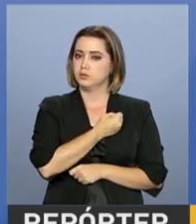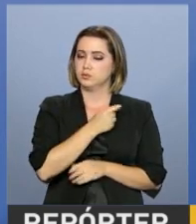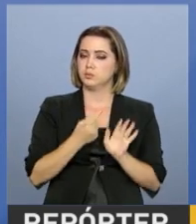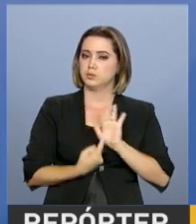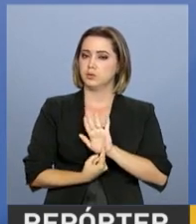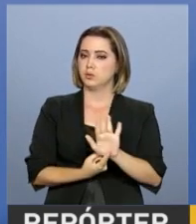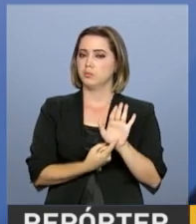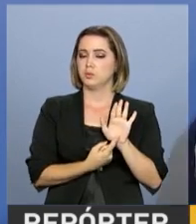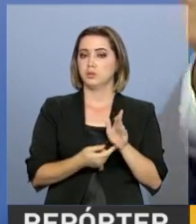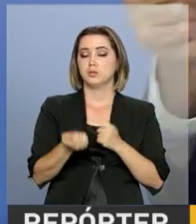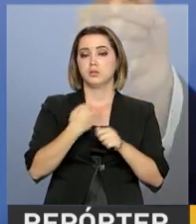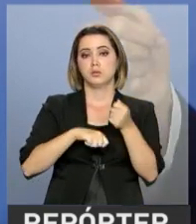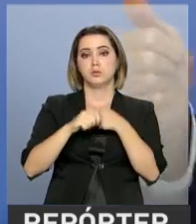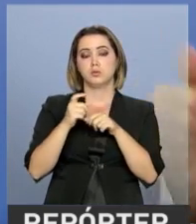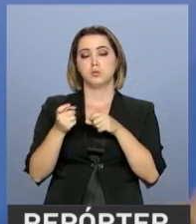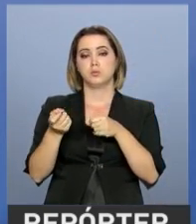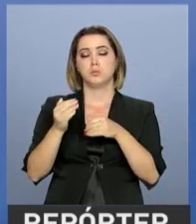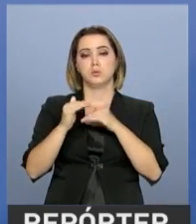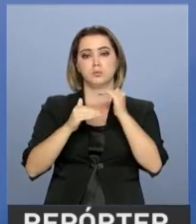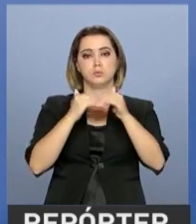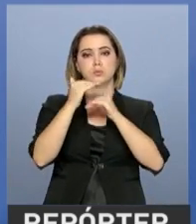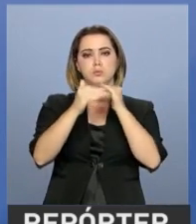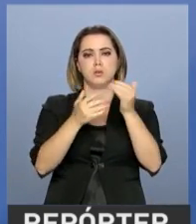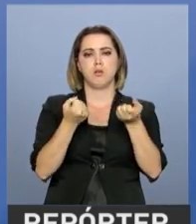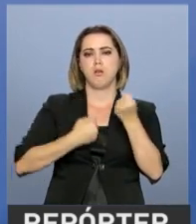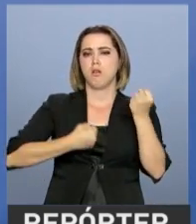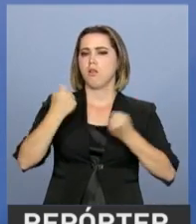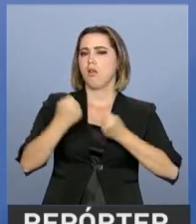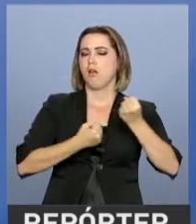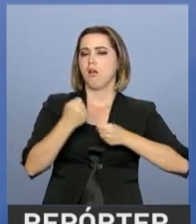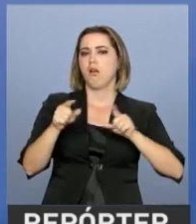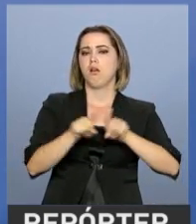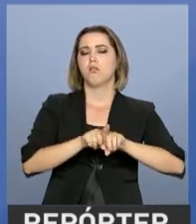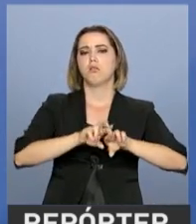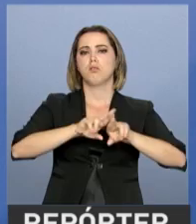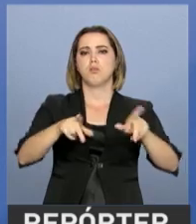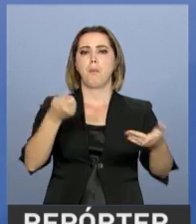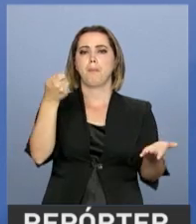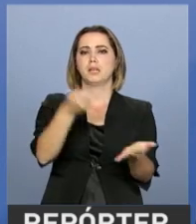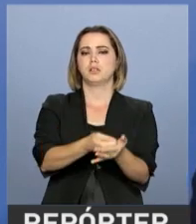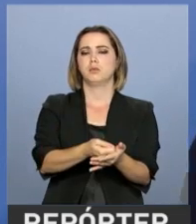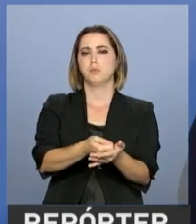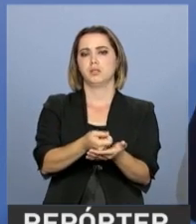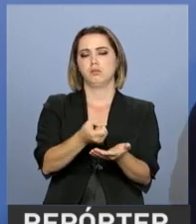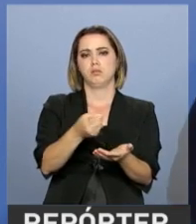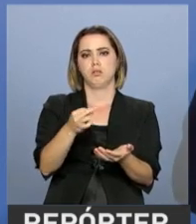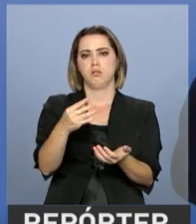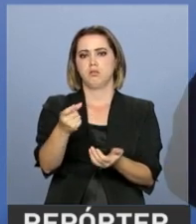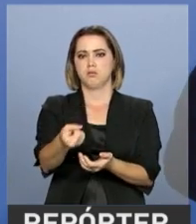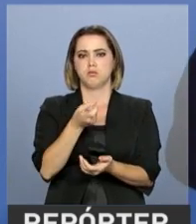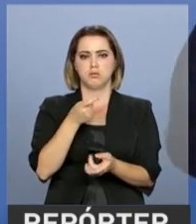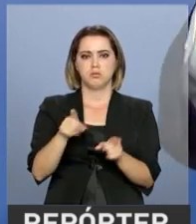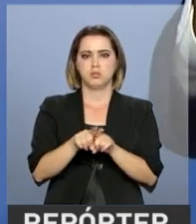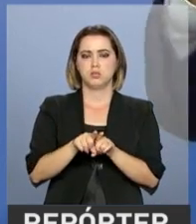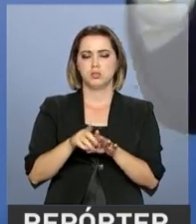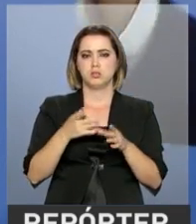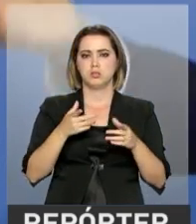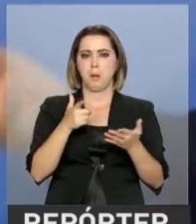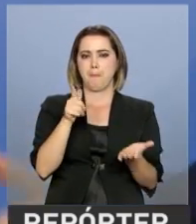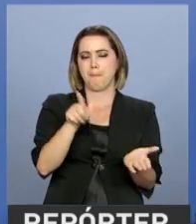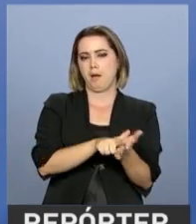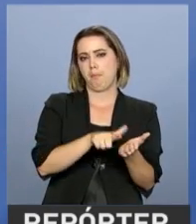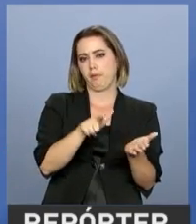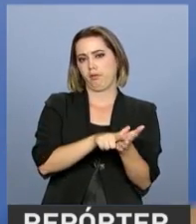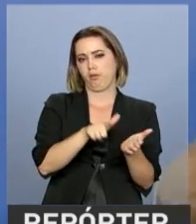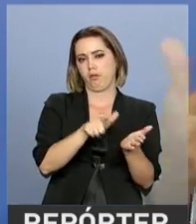economia volta a crescer tipo tráfico de veículos nas estradas pagamento de produção de papelão onado